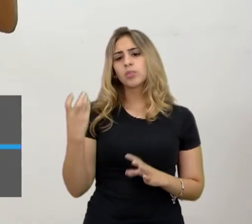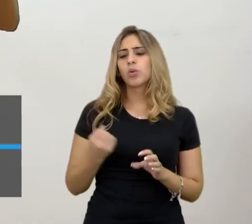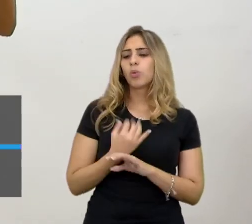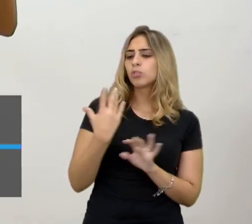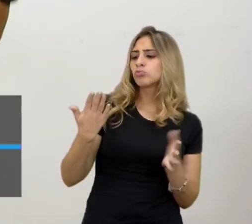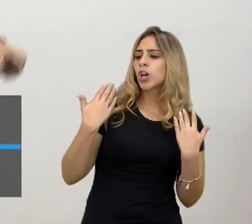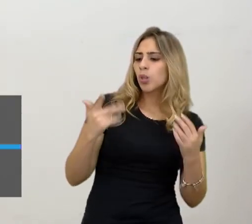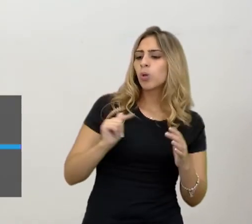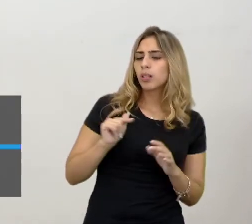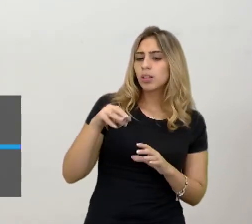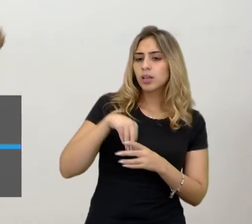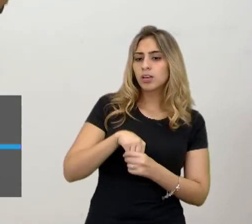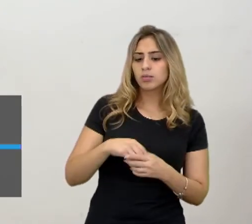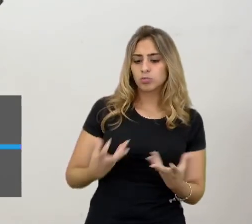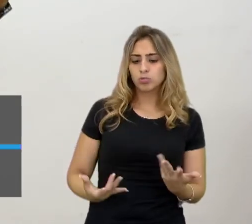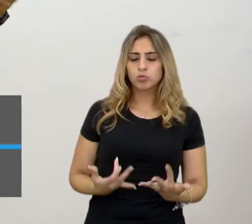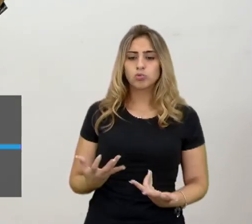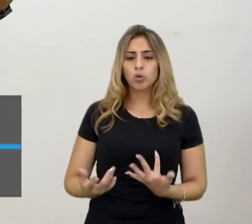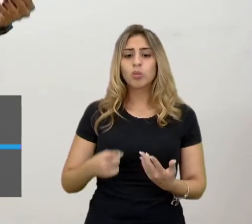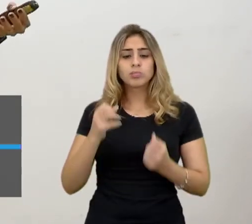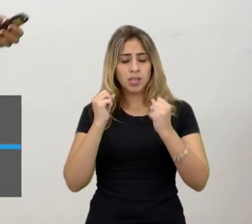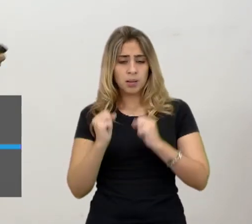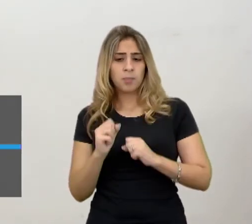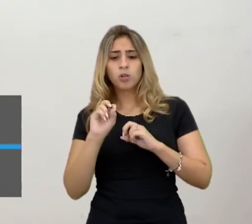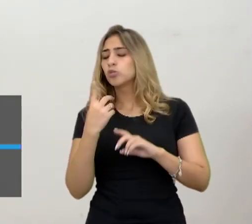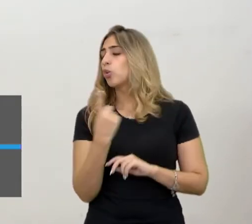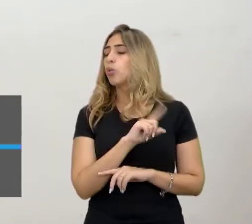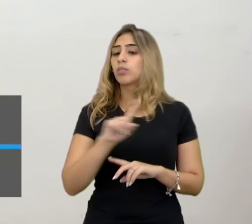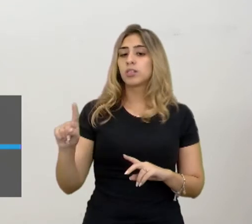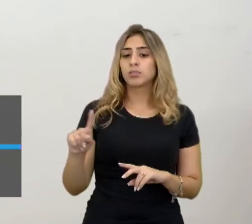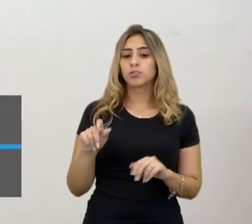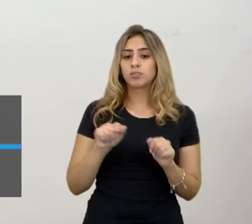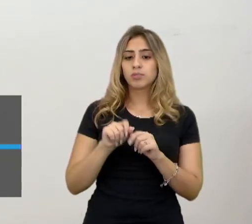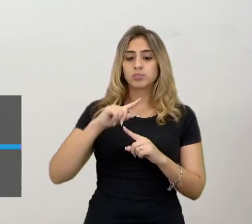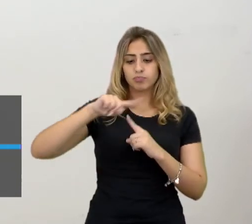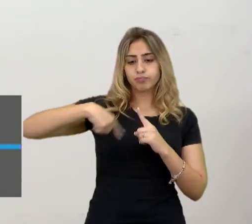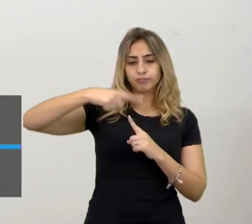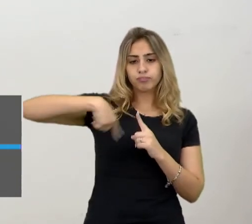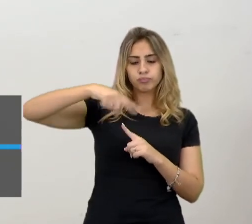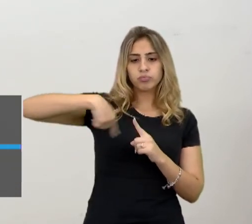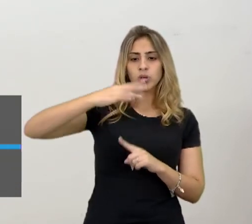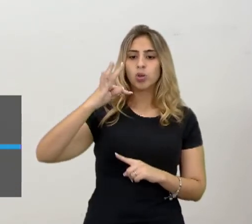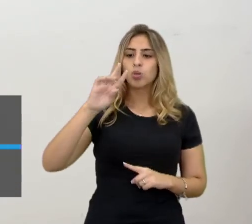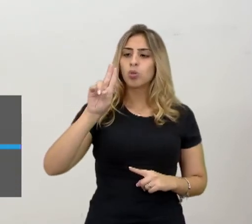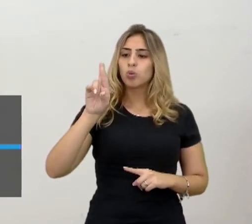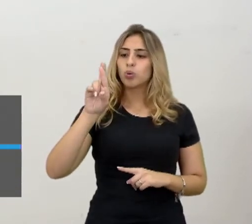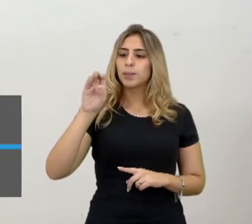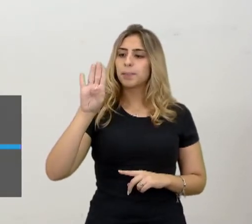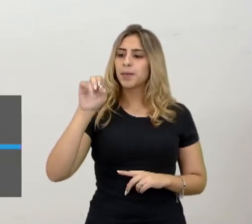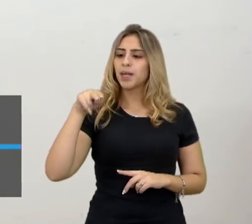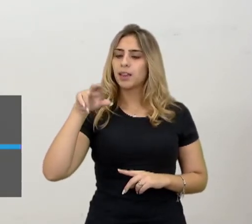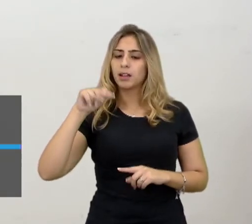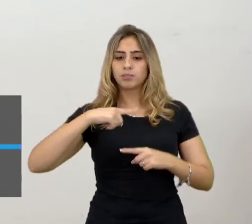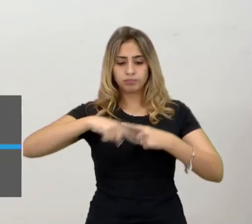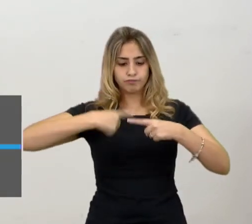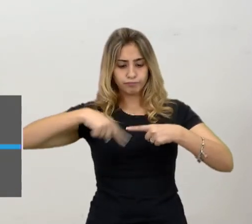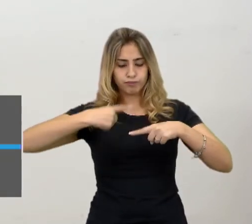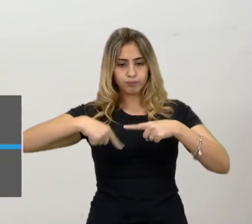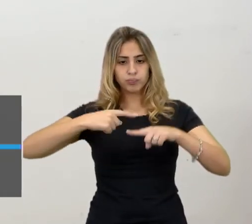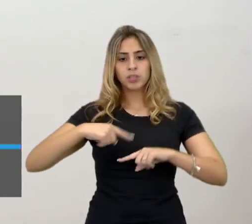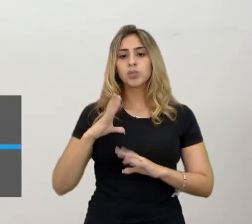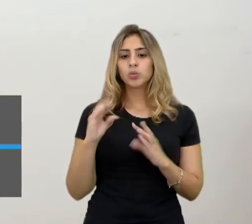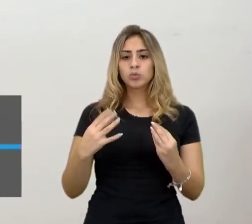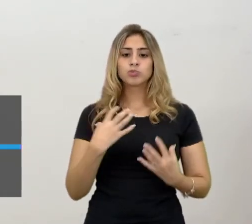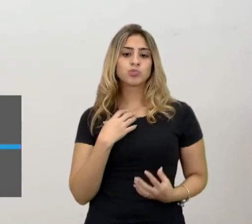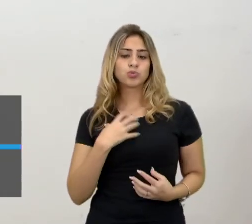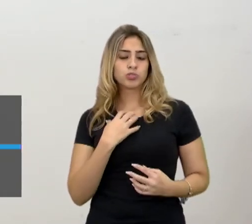tem no interior do solo, se ele pode ou não fazer turbinas girarem, né? Esse calor vai ferver a água de tal